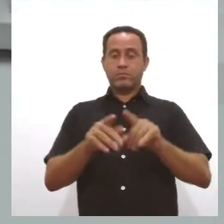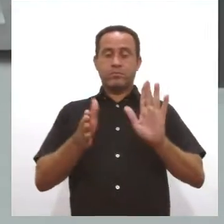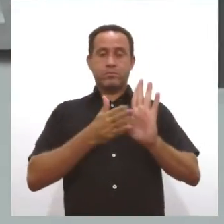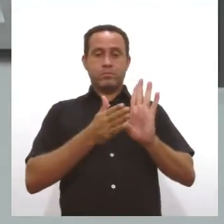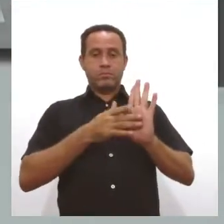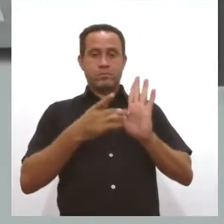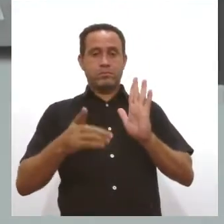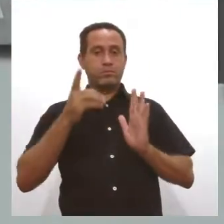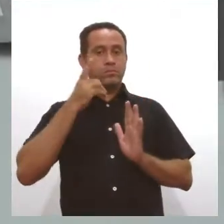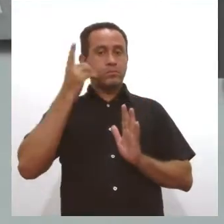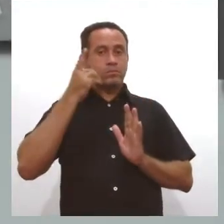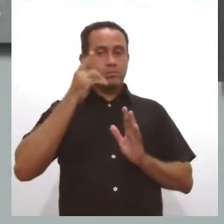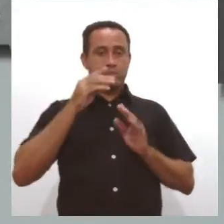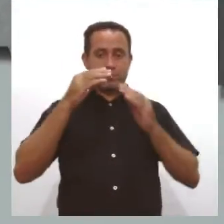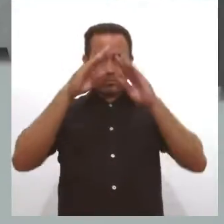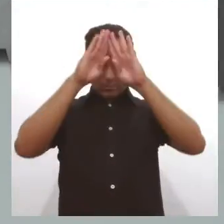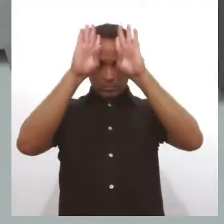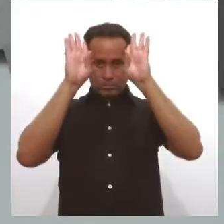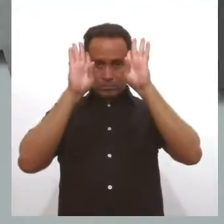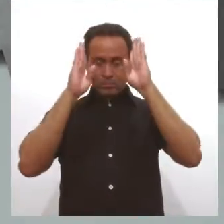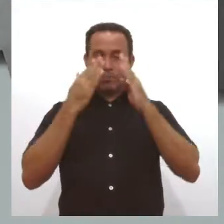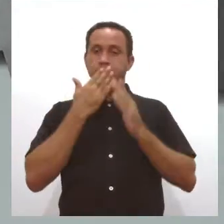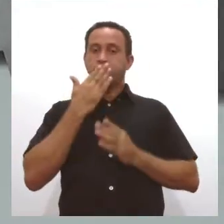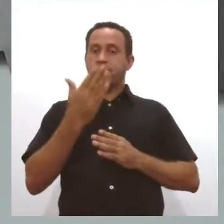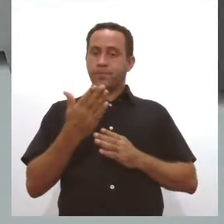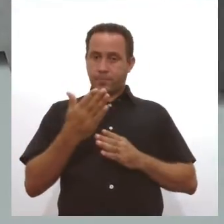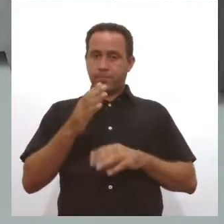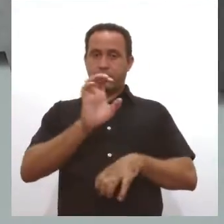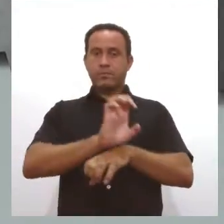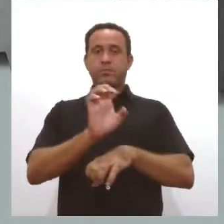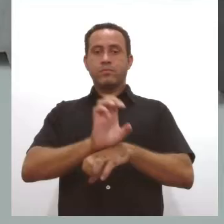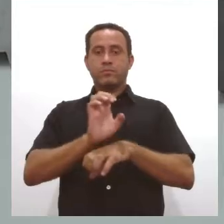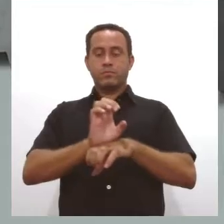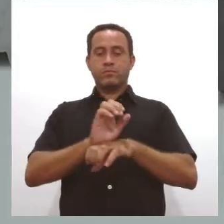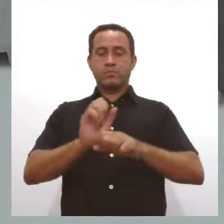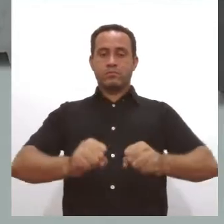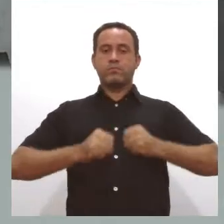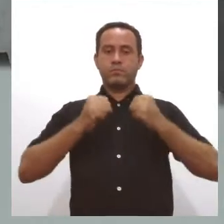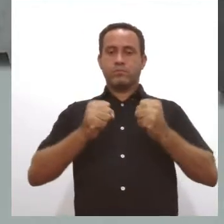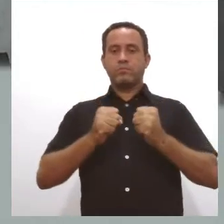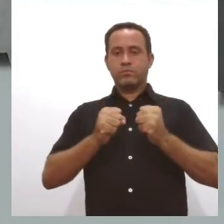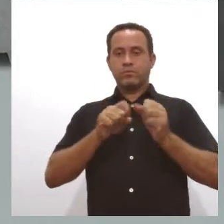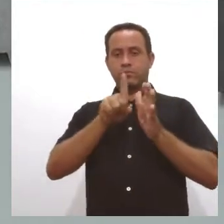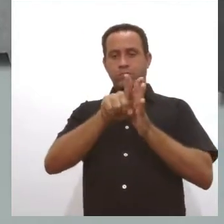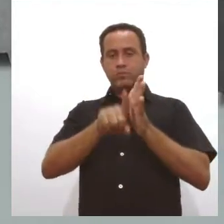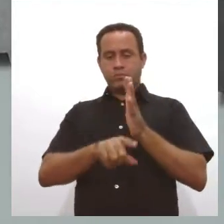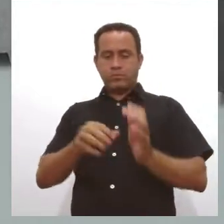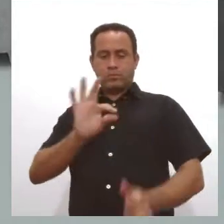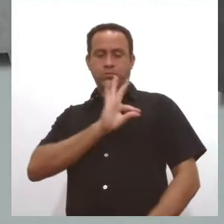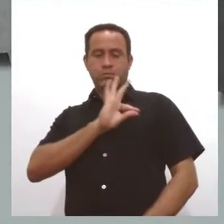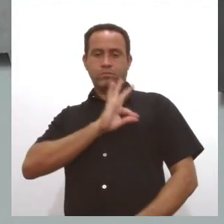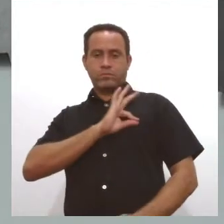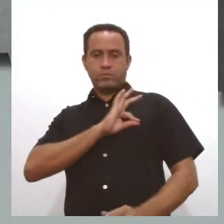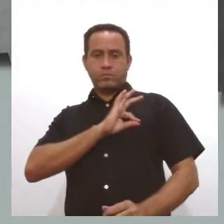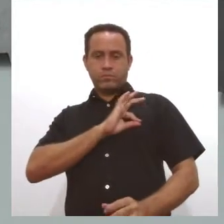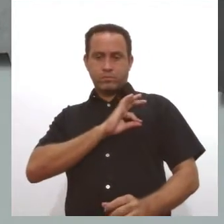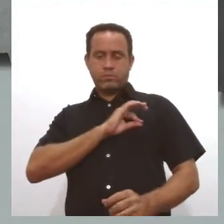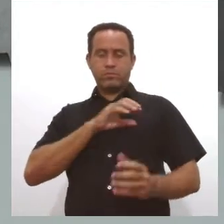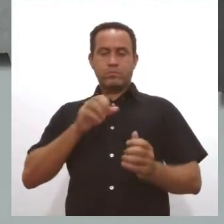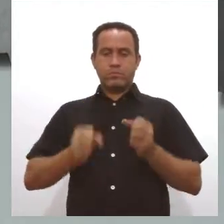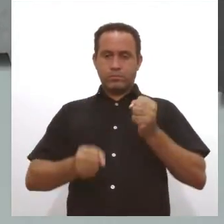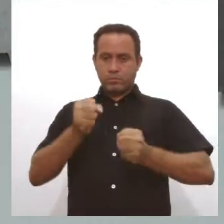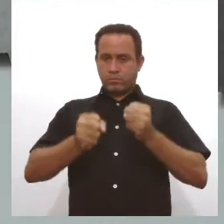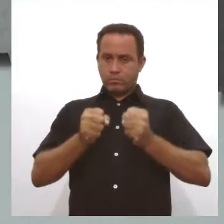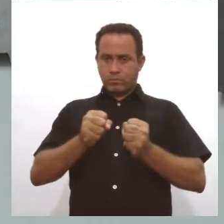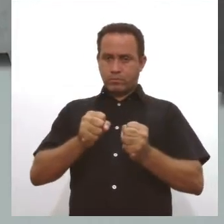do deputado Dr. Samuel solicita ao estado reforço do efetivo policial e a intensificação de patrulhamento